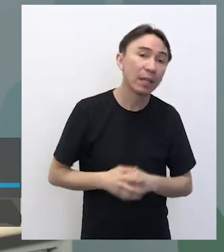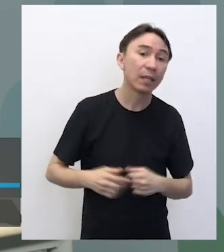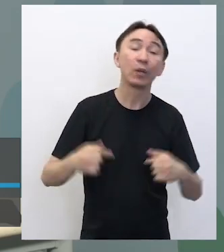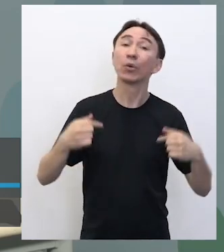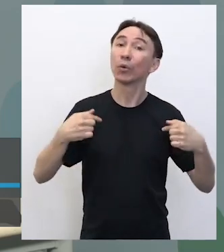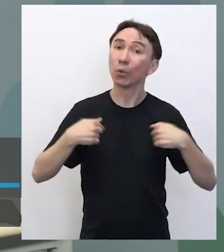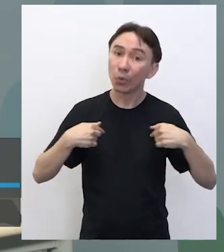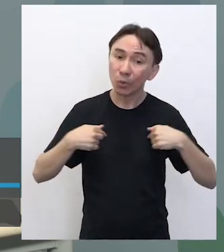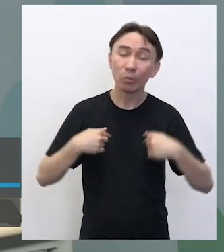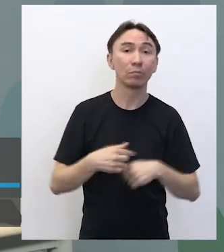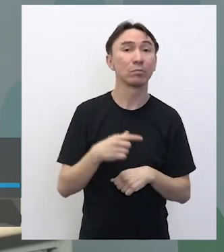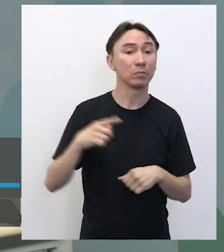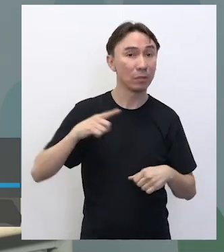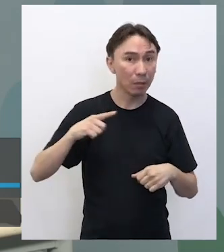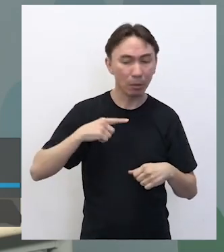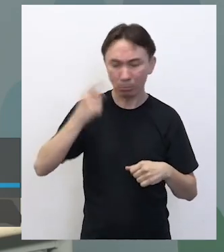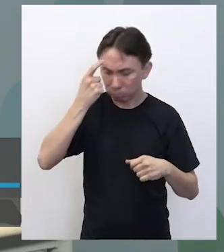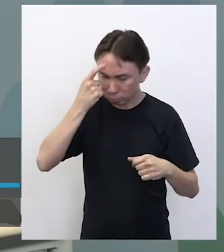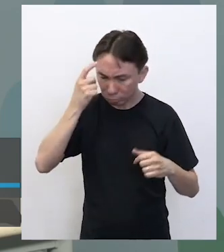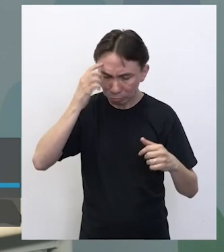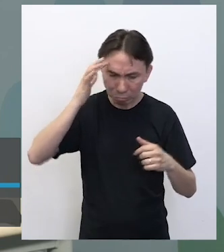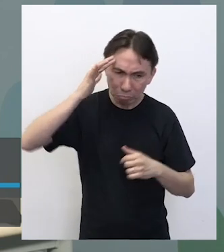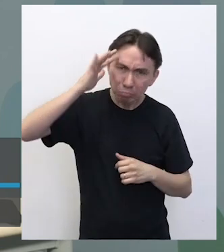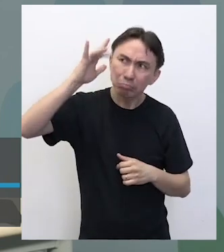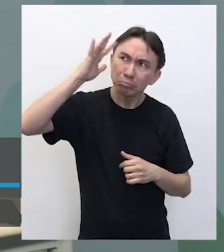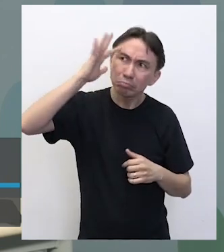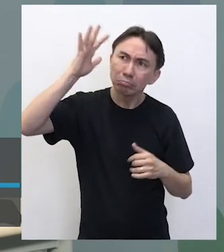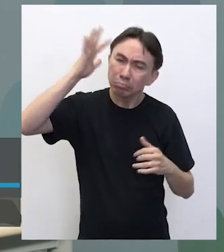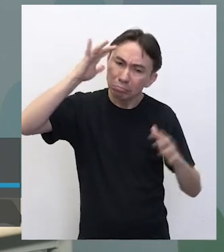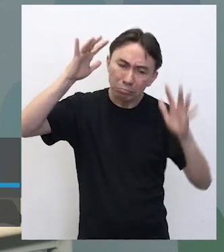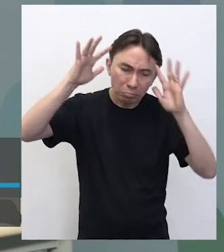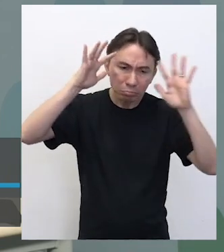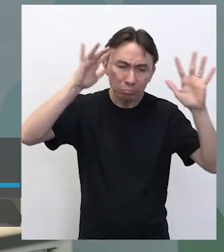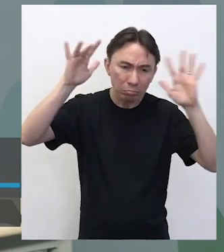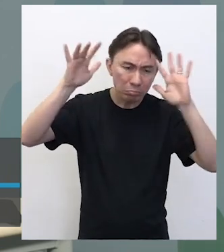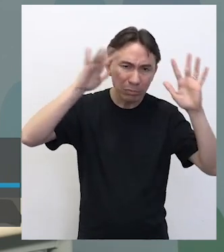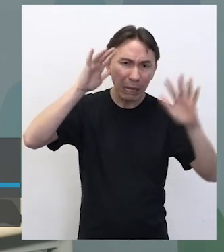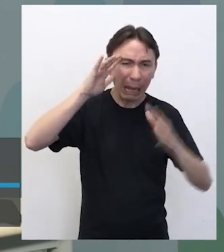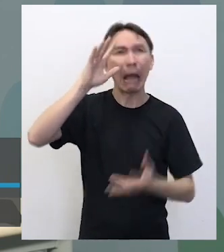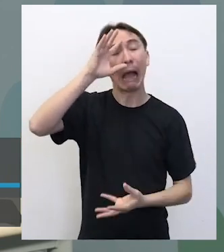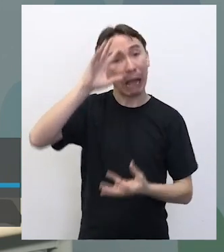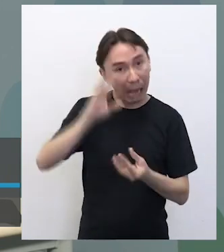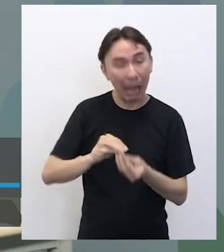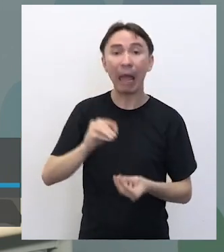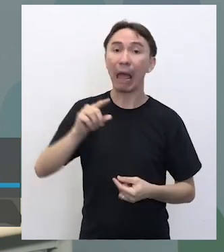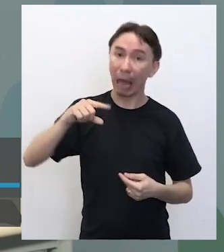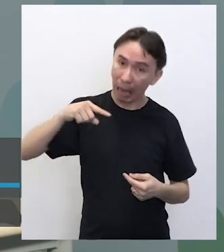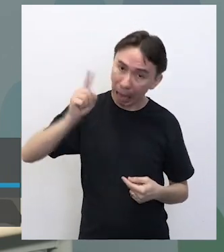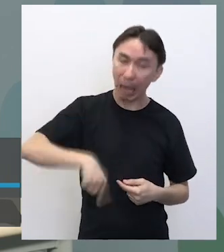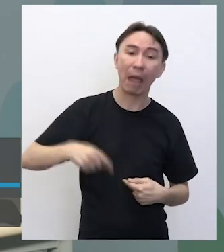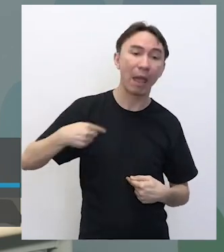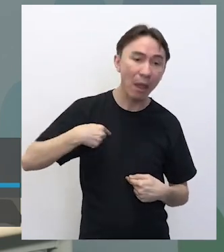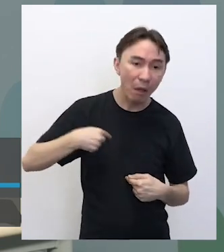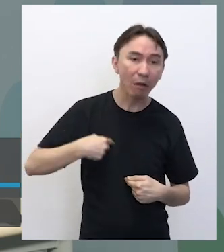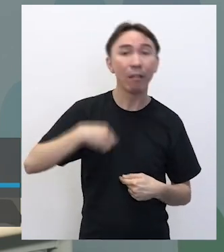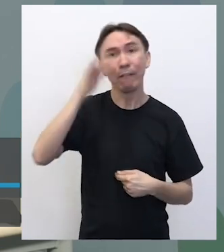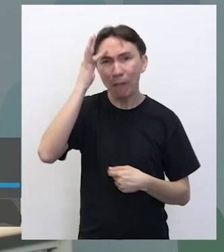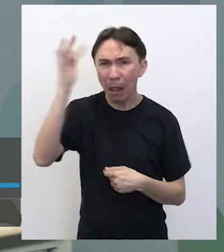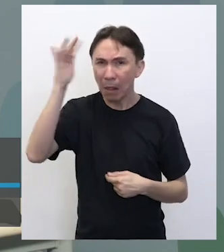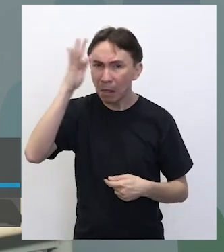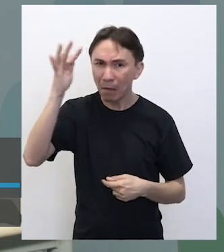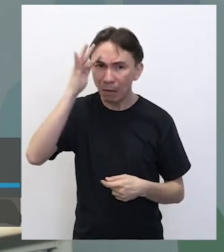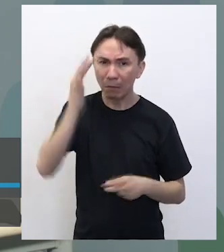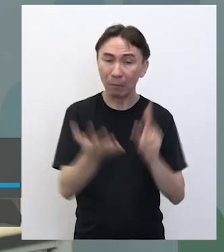dotada da capacidade de pensar não implica necessariamente que eu possa ser considerada uma